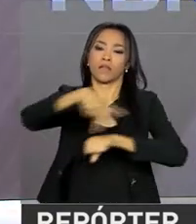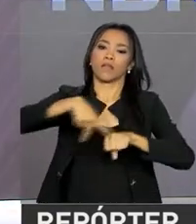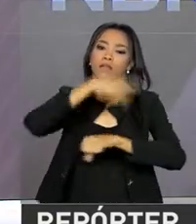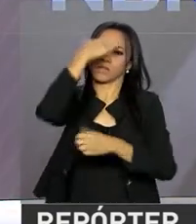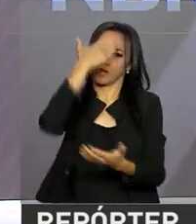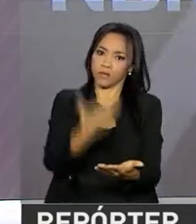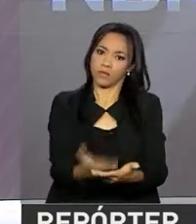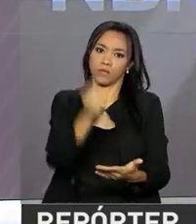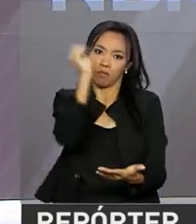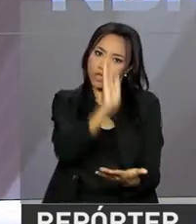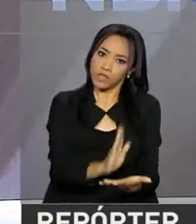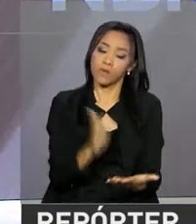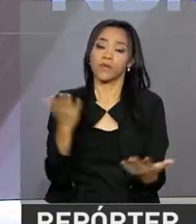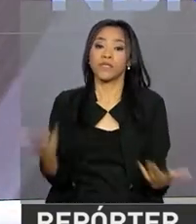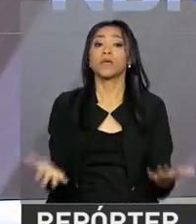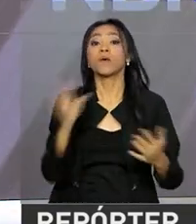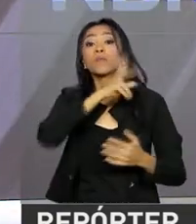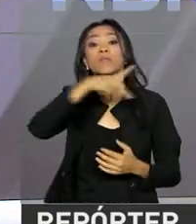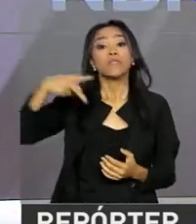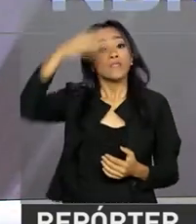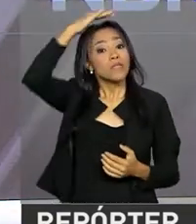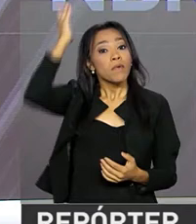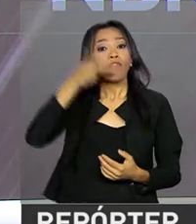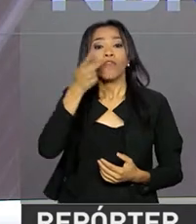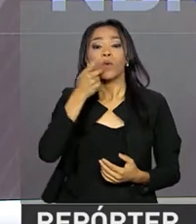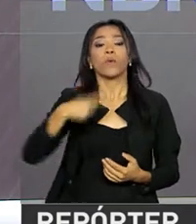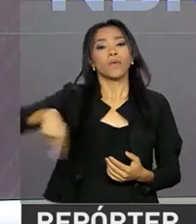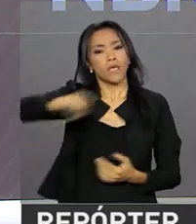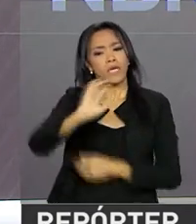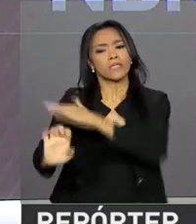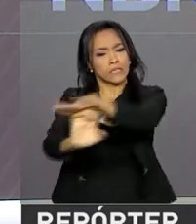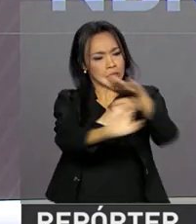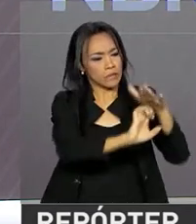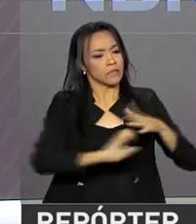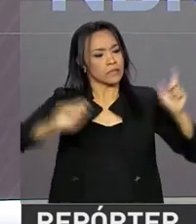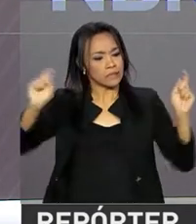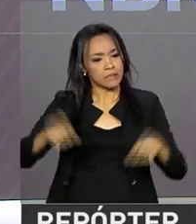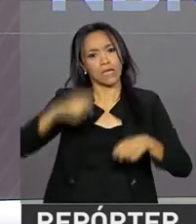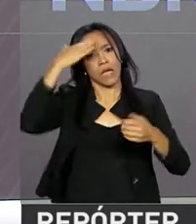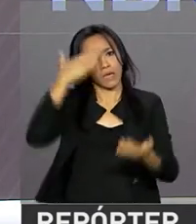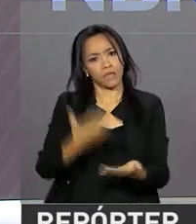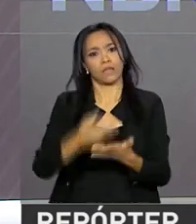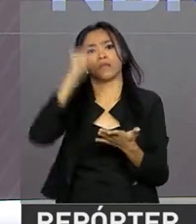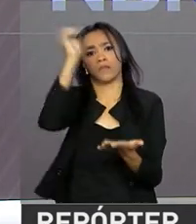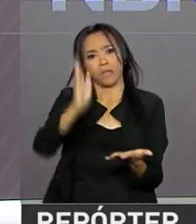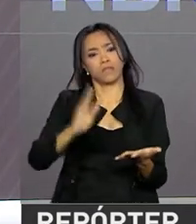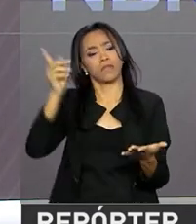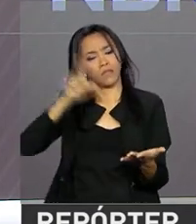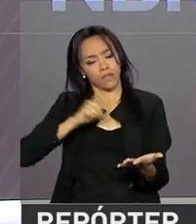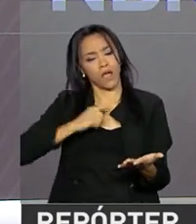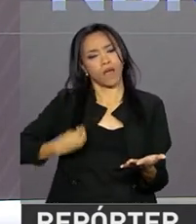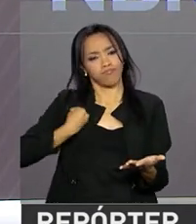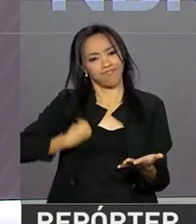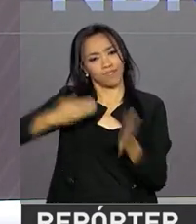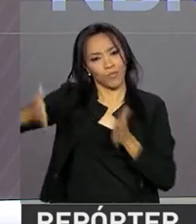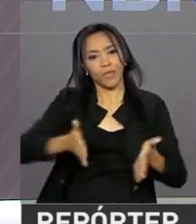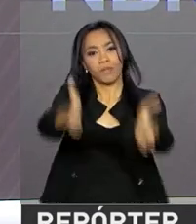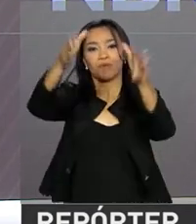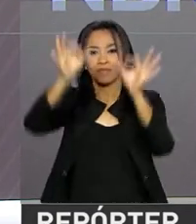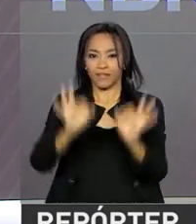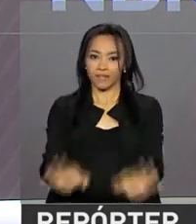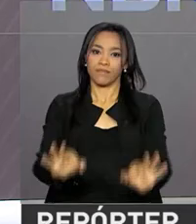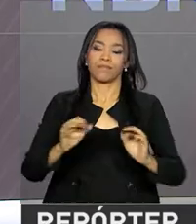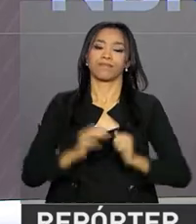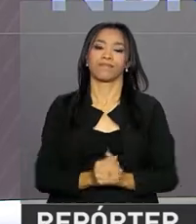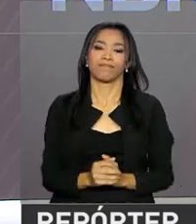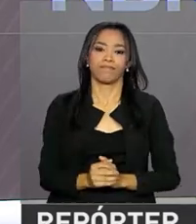presidente michel temer disse que os investidores podem apostar no brasil que já está no rumo certo no desenvolvimento